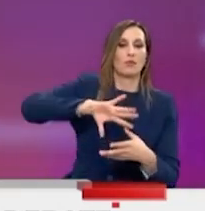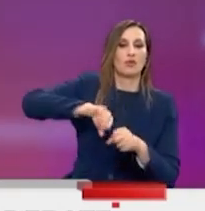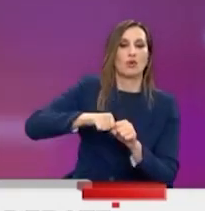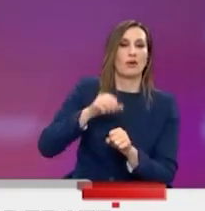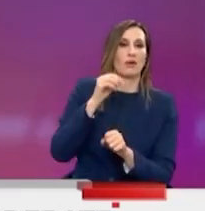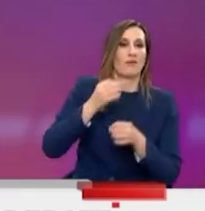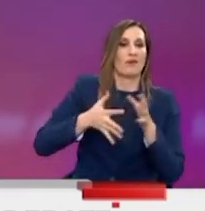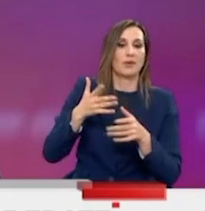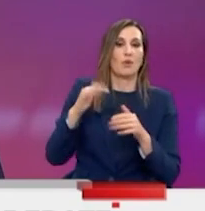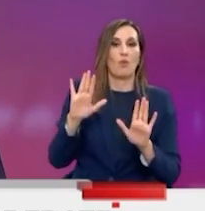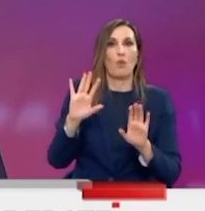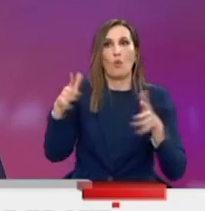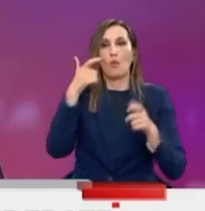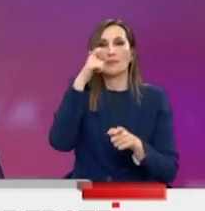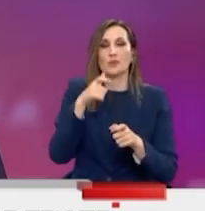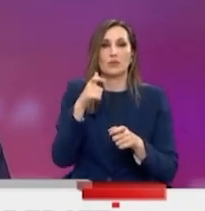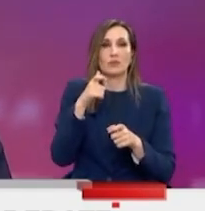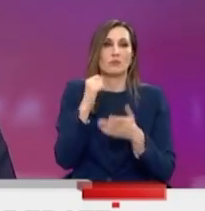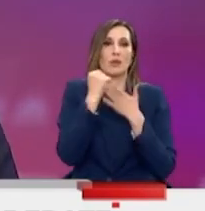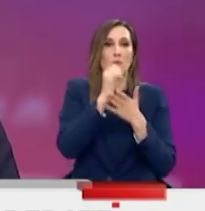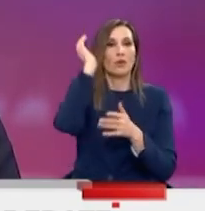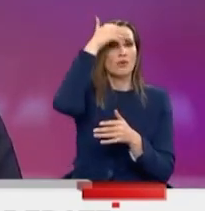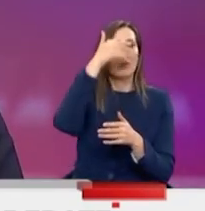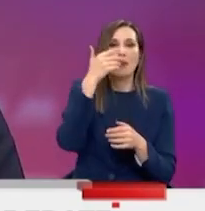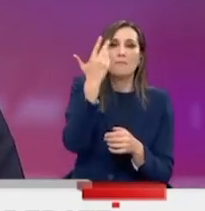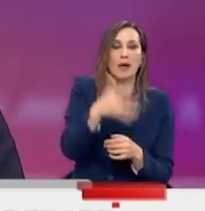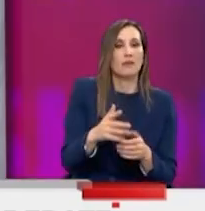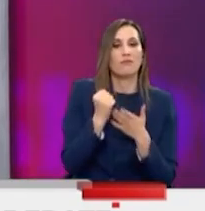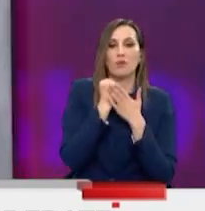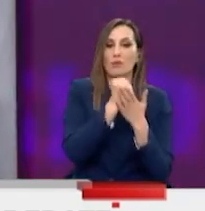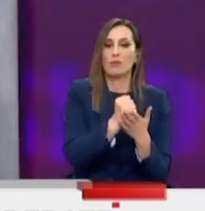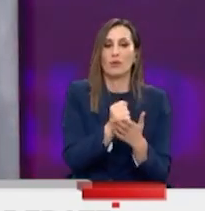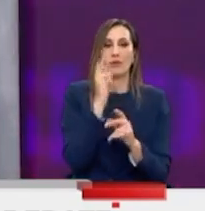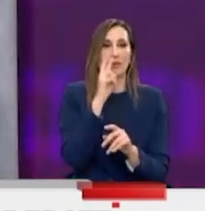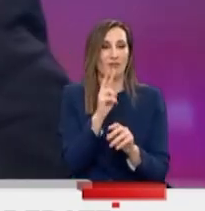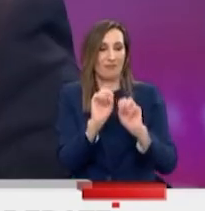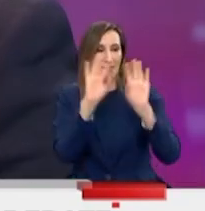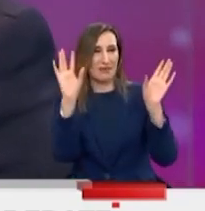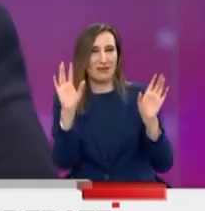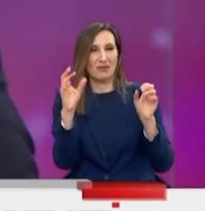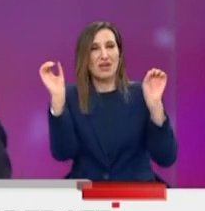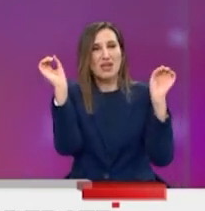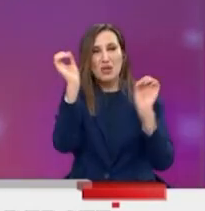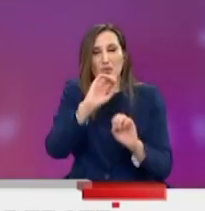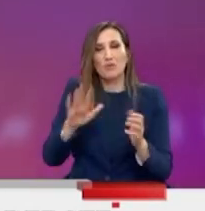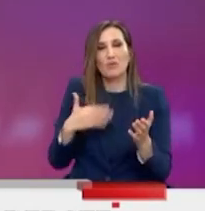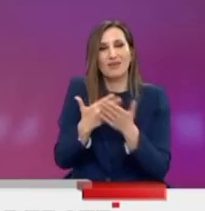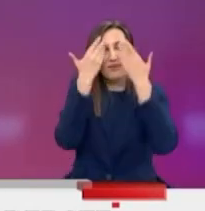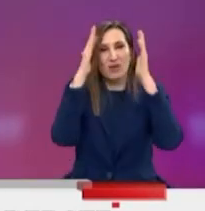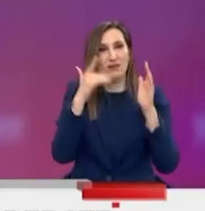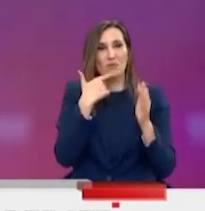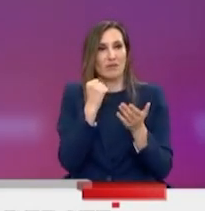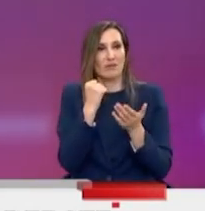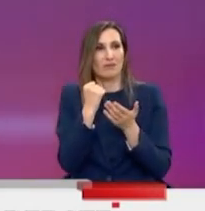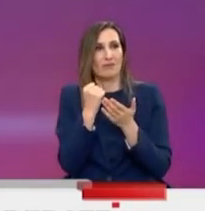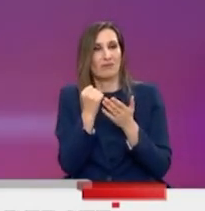fábricas, seja pelos apoiantes de Donald Trump. É errado. Ponto. Portanto, não apoia minimamente aquilo que vive. Evidentemente, nenhum candidato democrático pode apoiar ações